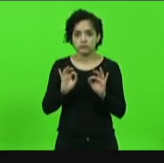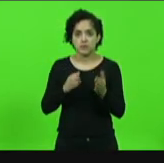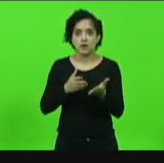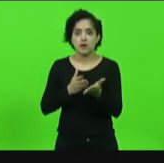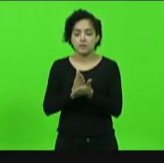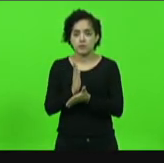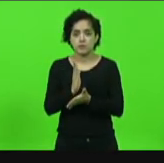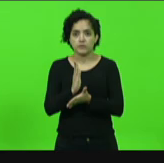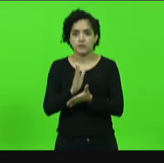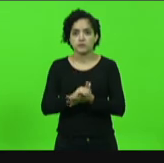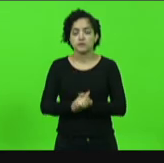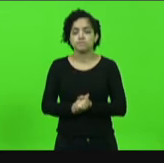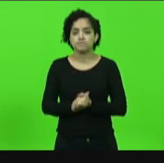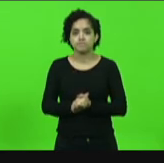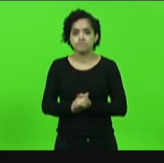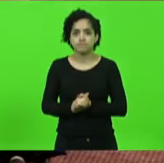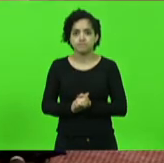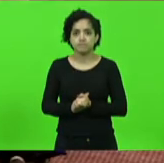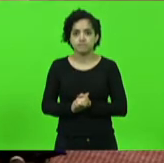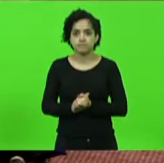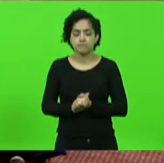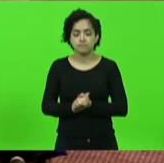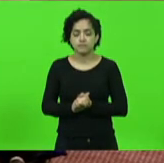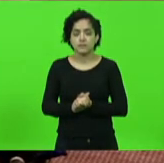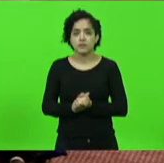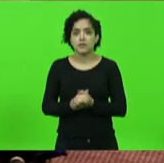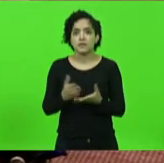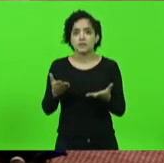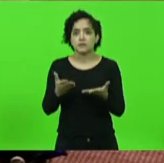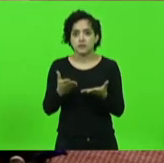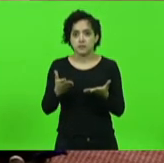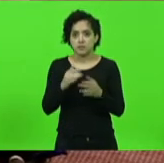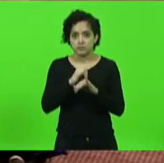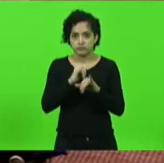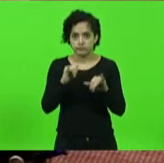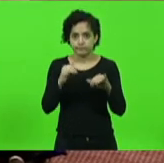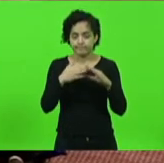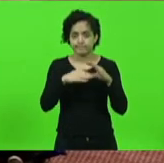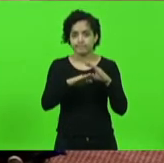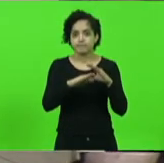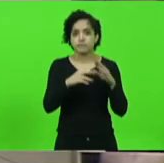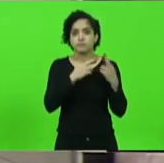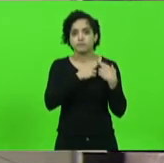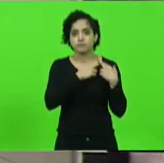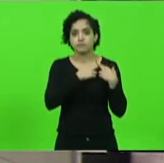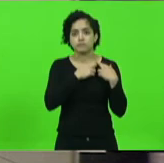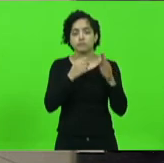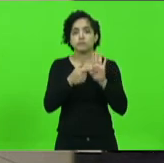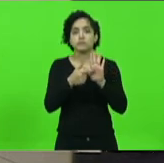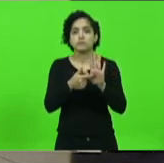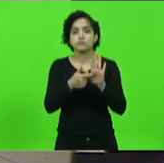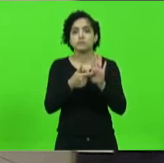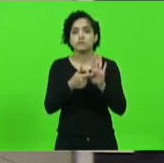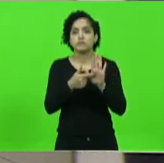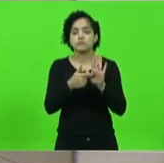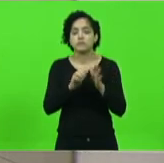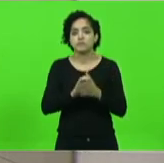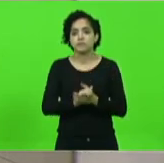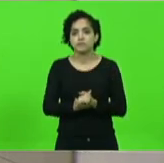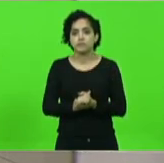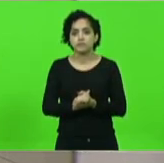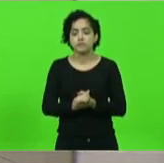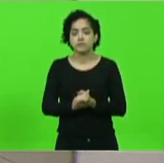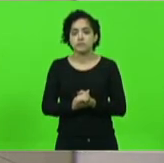aprovado em segundo turno. Esta presidência comunica e encaminhará aos destinatários, conforme determina o regimento interno, as seguintes